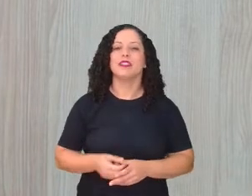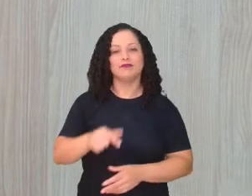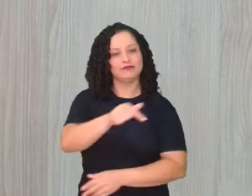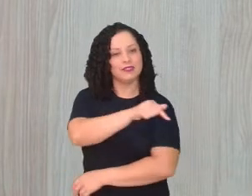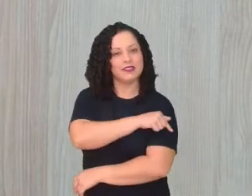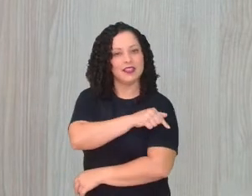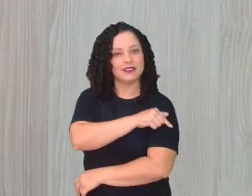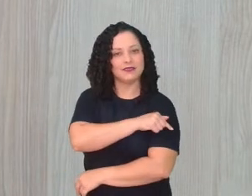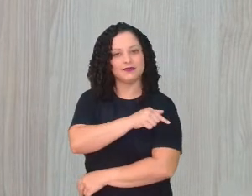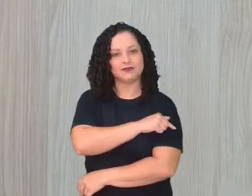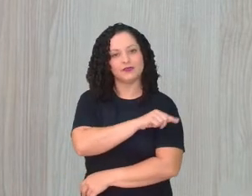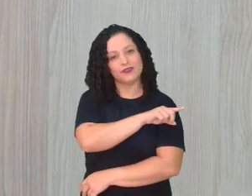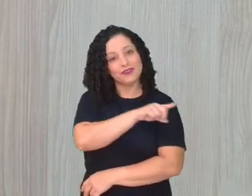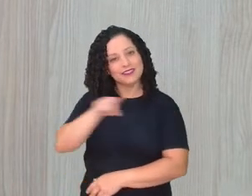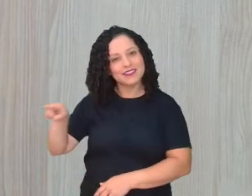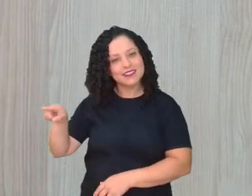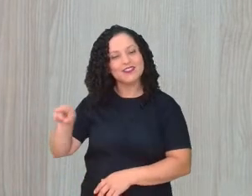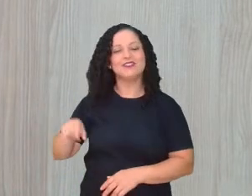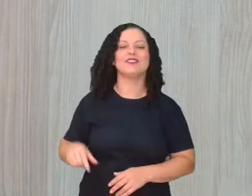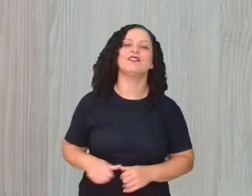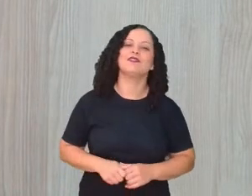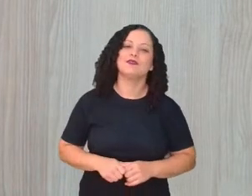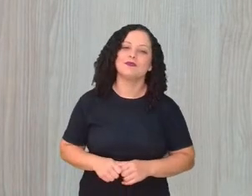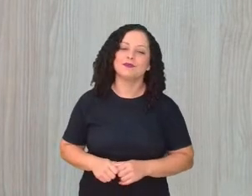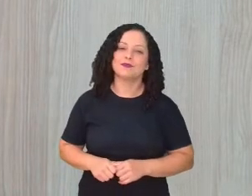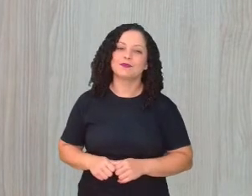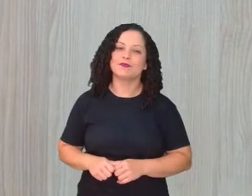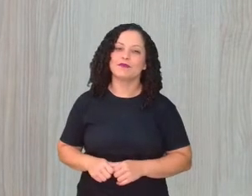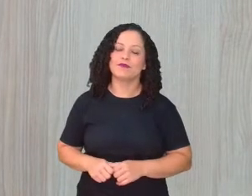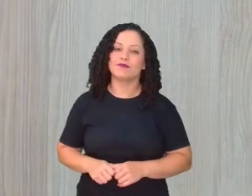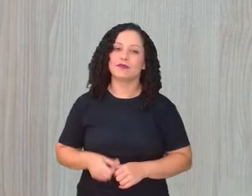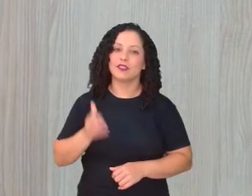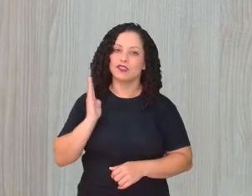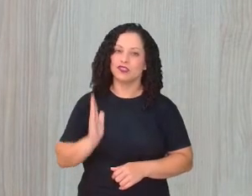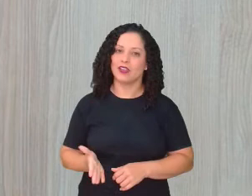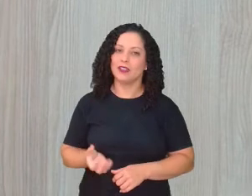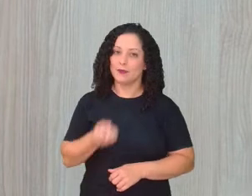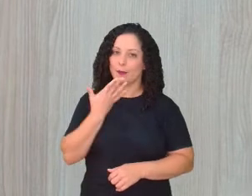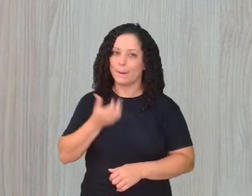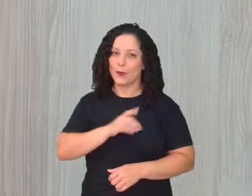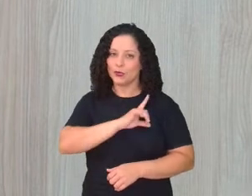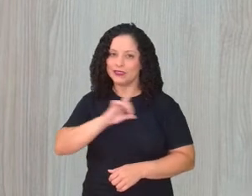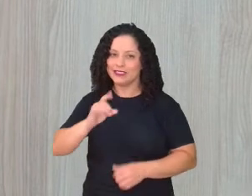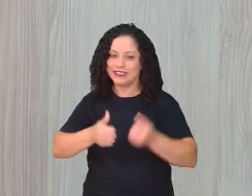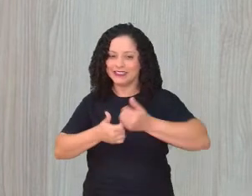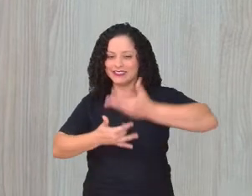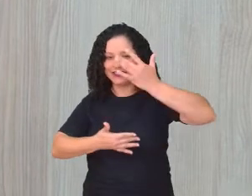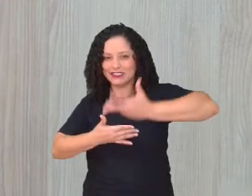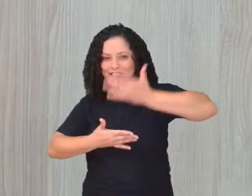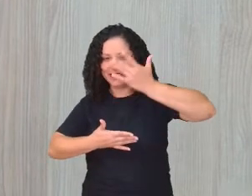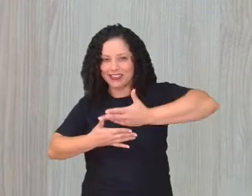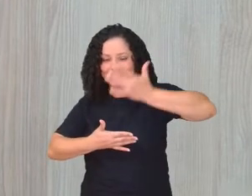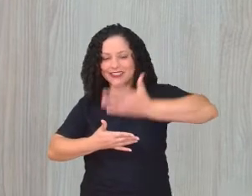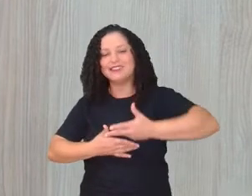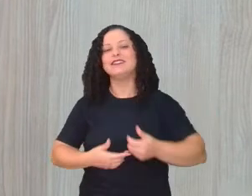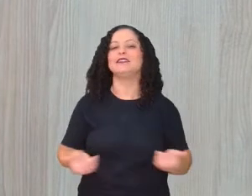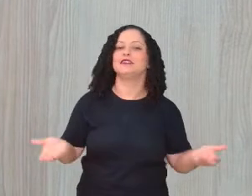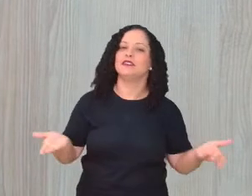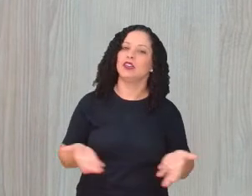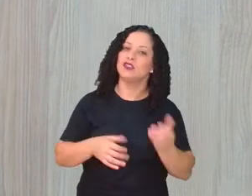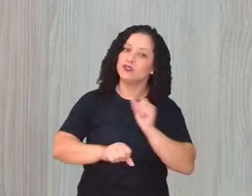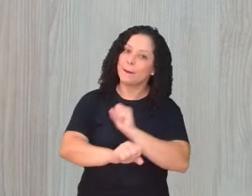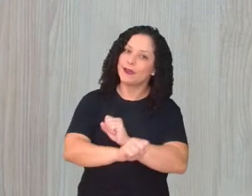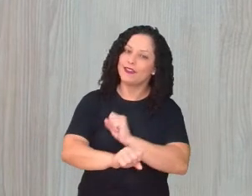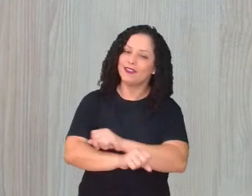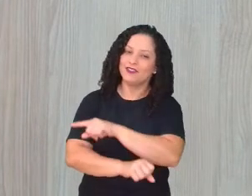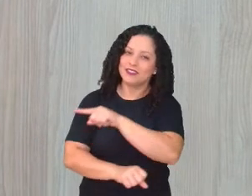do sétimo ano, não é isso mesmo? Bom, já dei meu bom dia aqui no chat, já dei meu alô, estou aguardando a